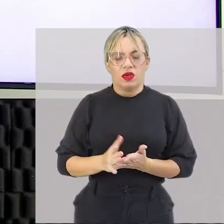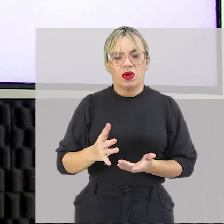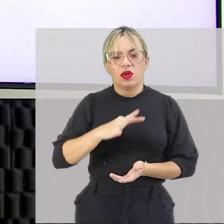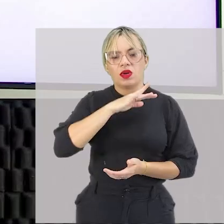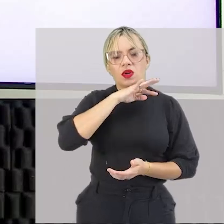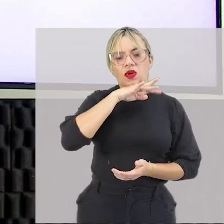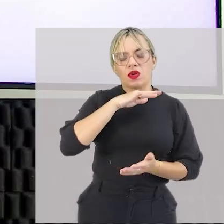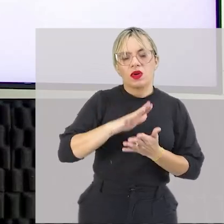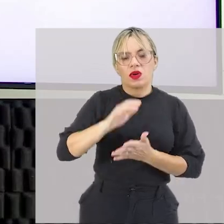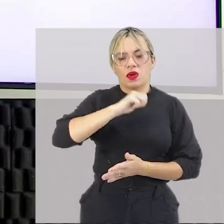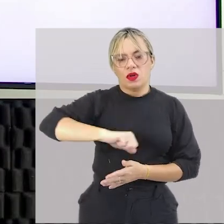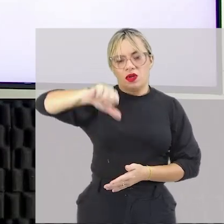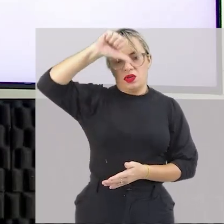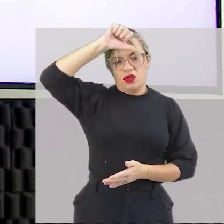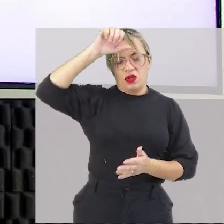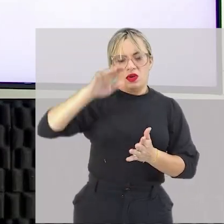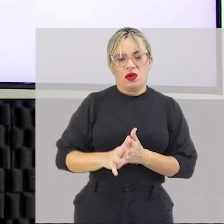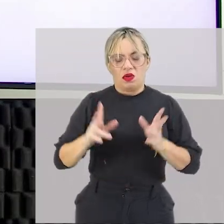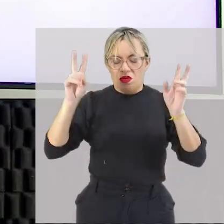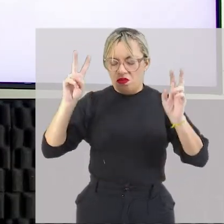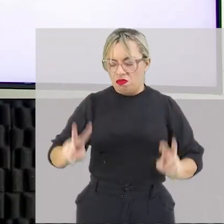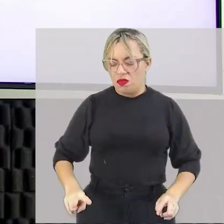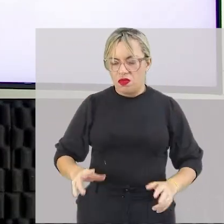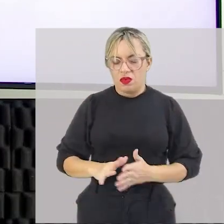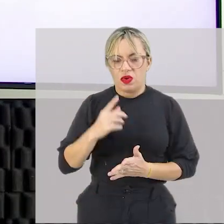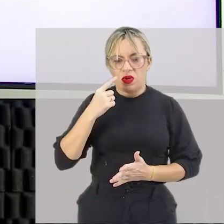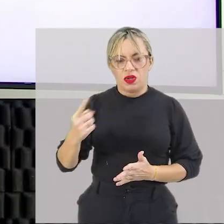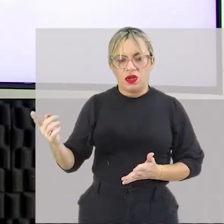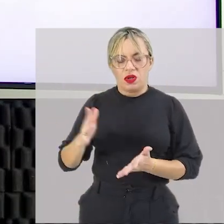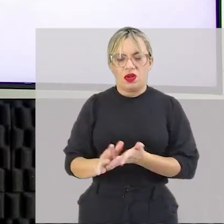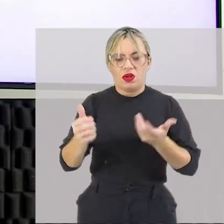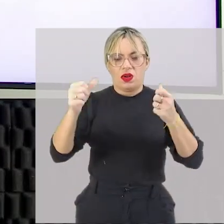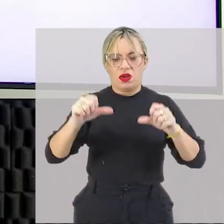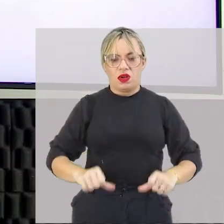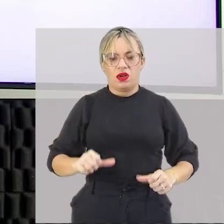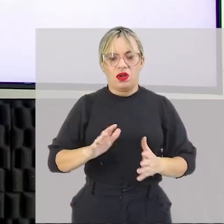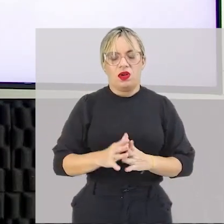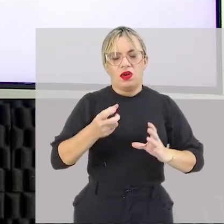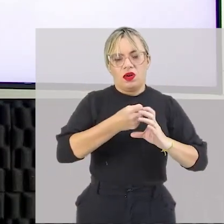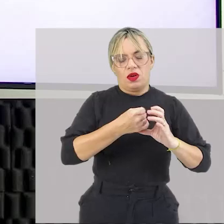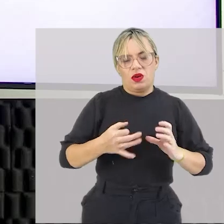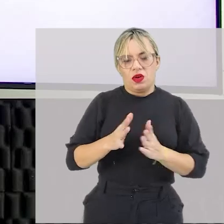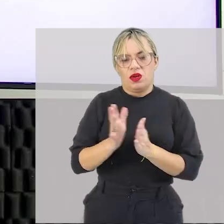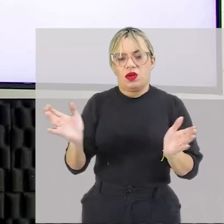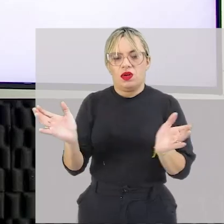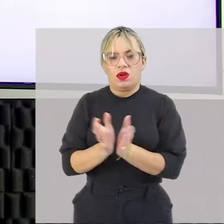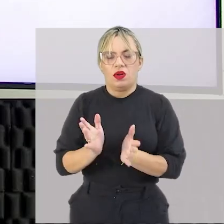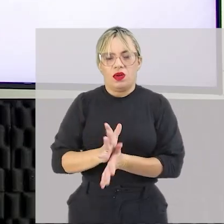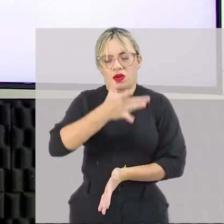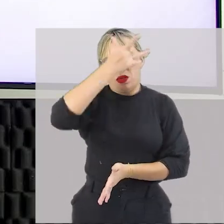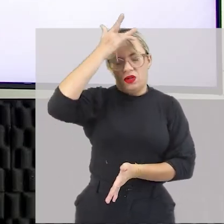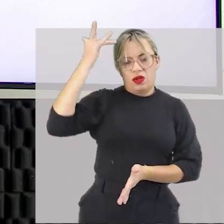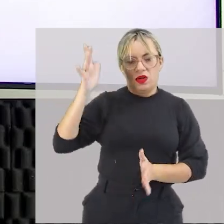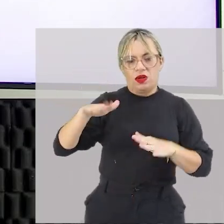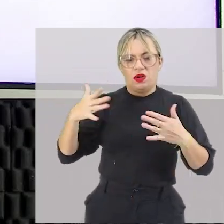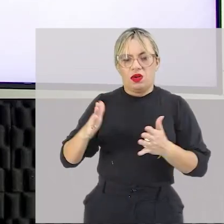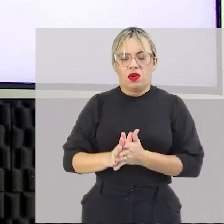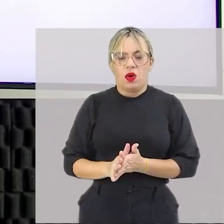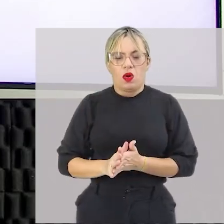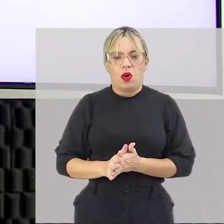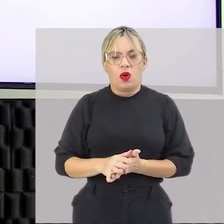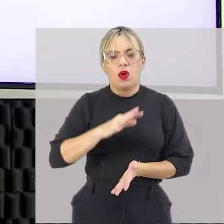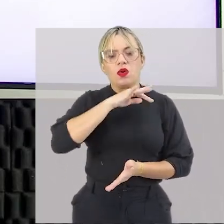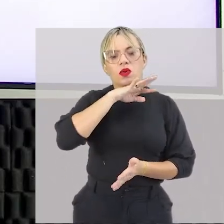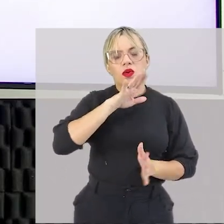é um estereótipo depreciativo. É quando você atribui uma característica a um grupo de pessoas que é uma característica